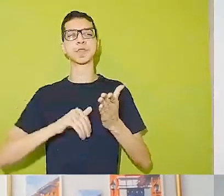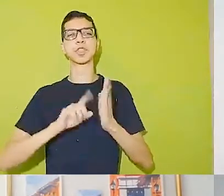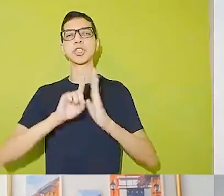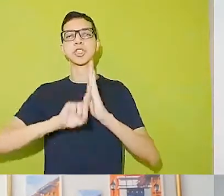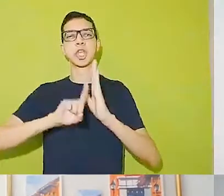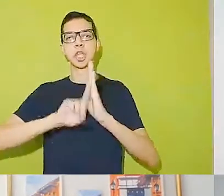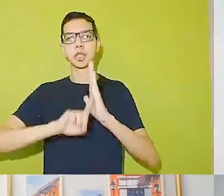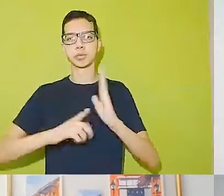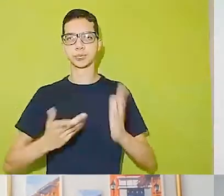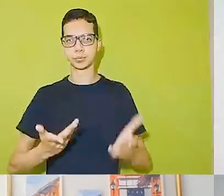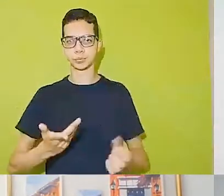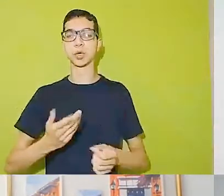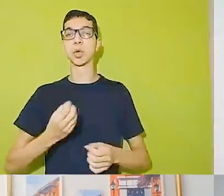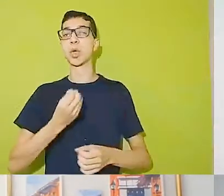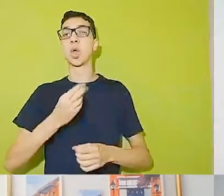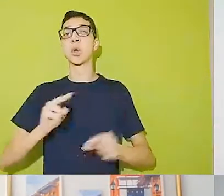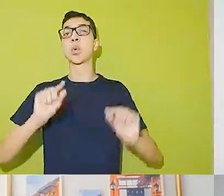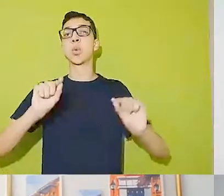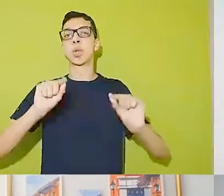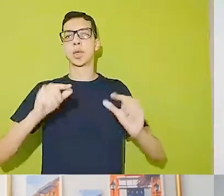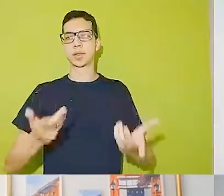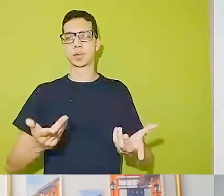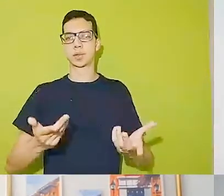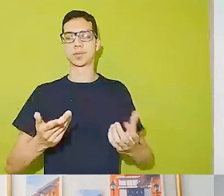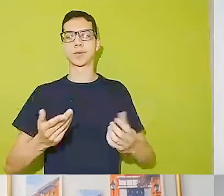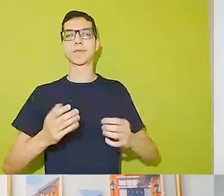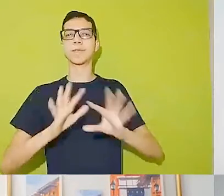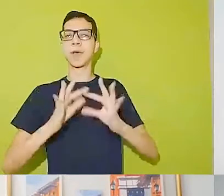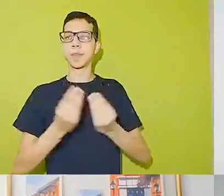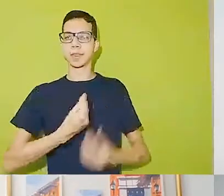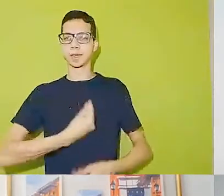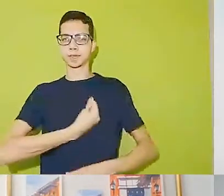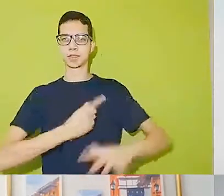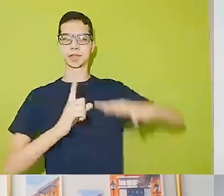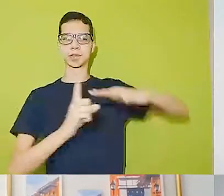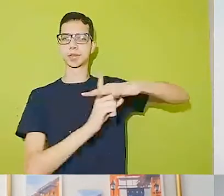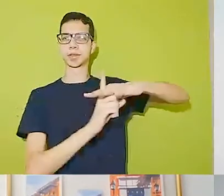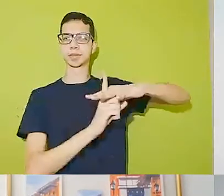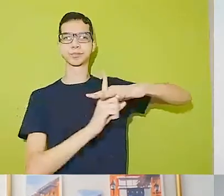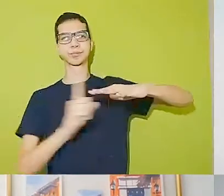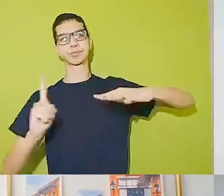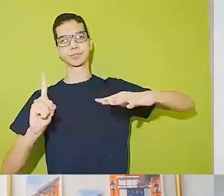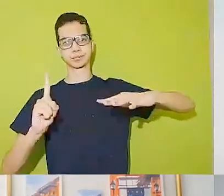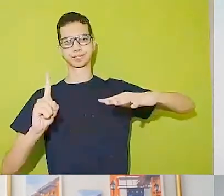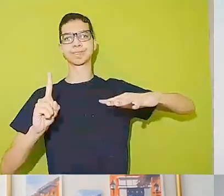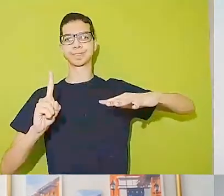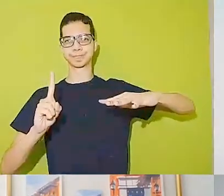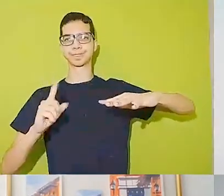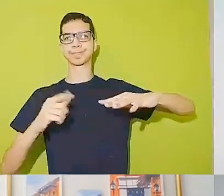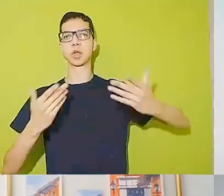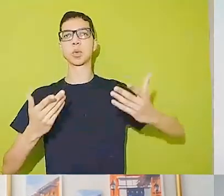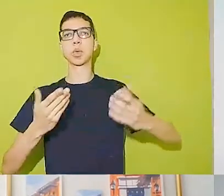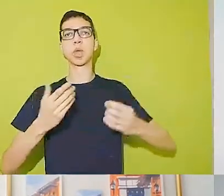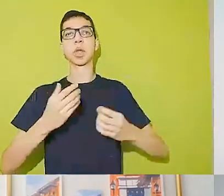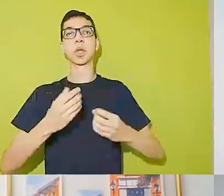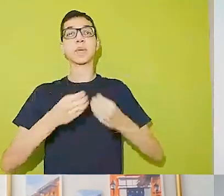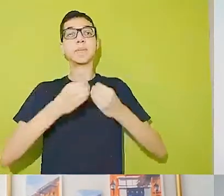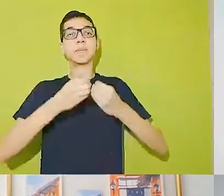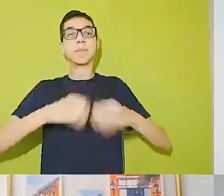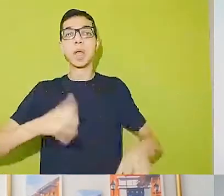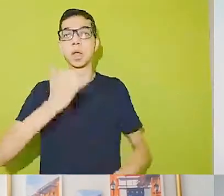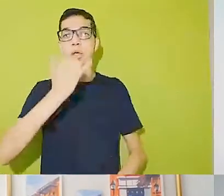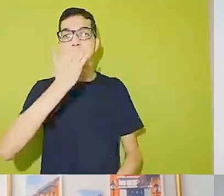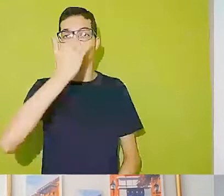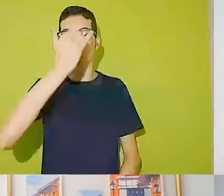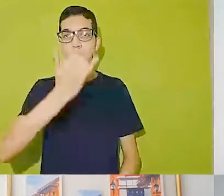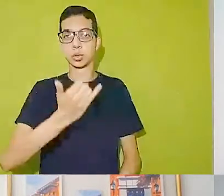da convivência familiar, prejudicando o desenvolvimento da criança, inclusive para gerações futuras daquela criança,